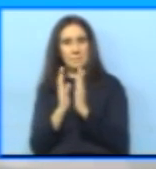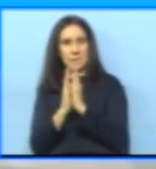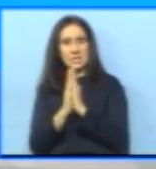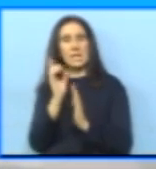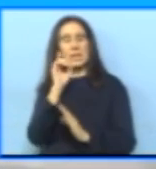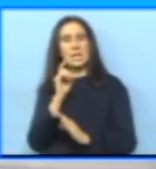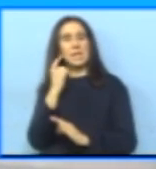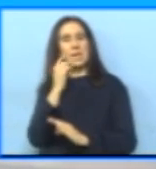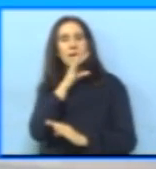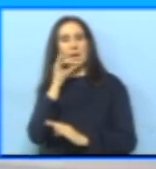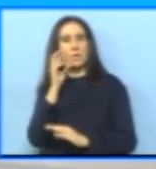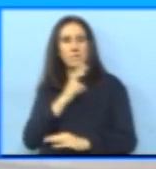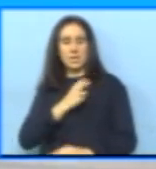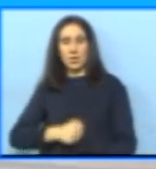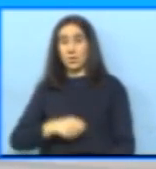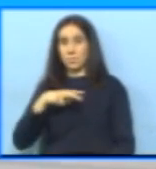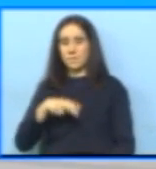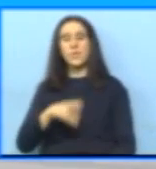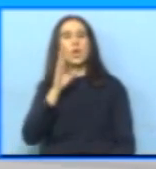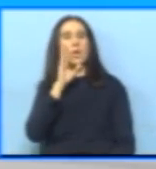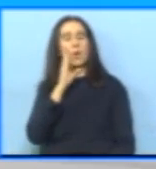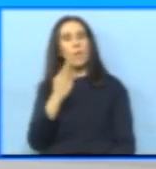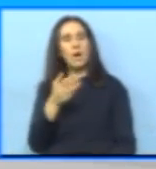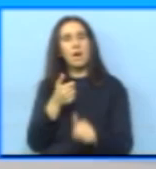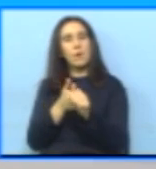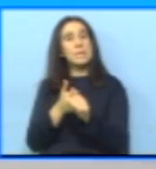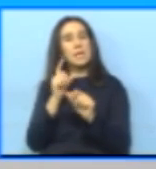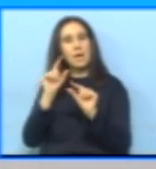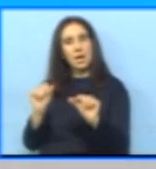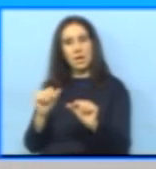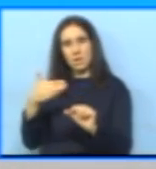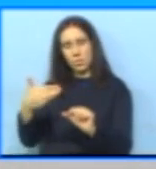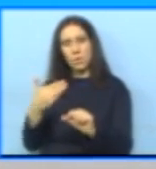Dia da Universidade Católica Portuguesa. Mais logo, acompanhe-nos também na rádio, na